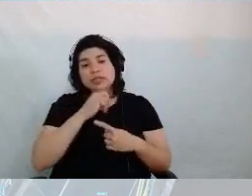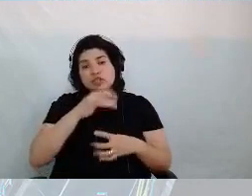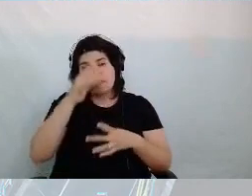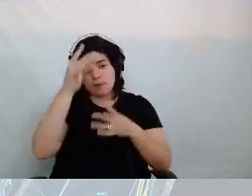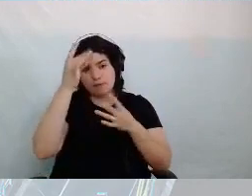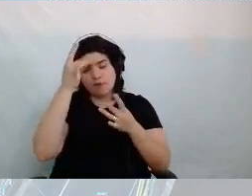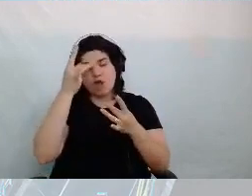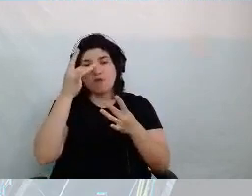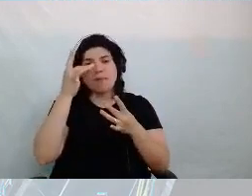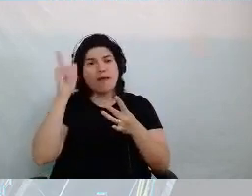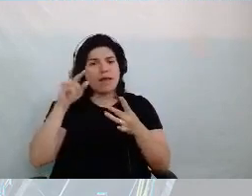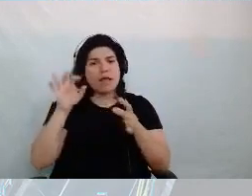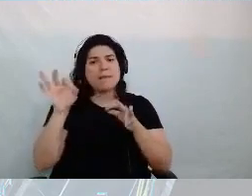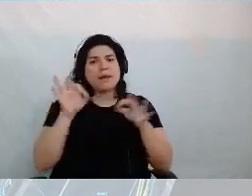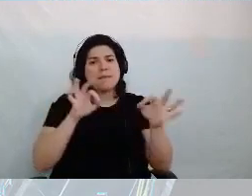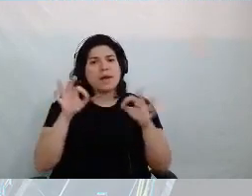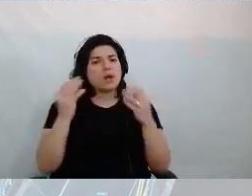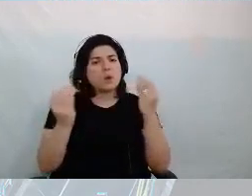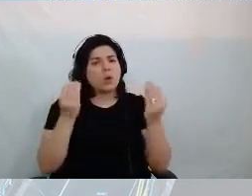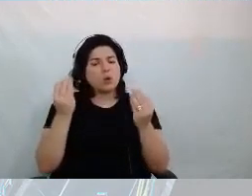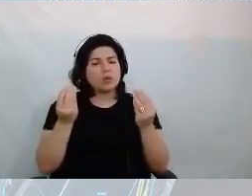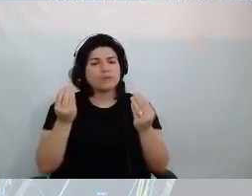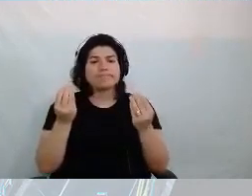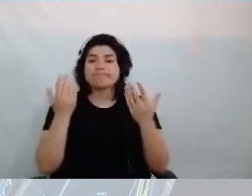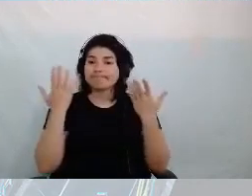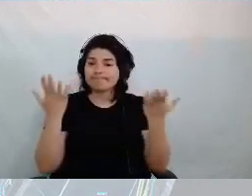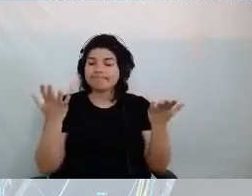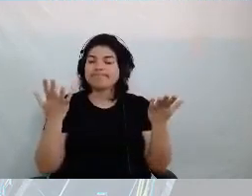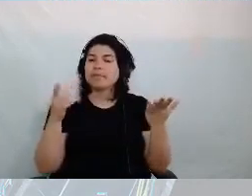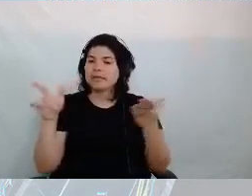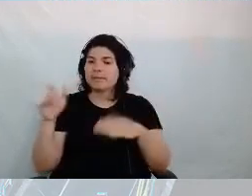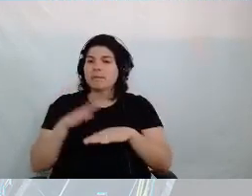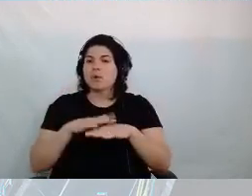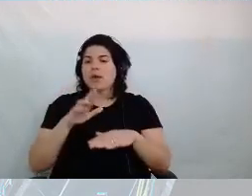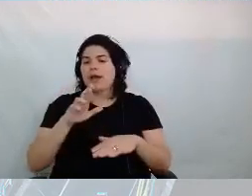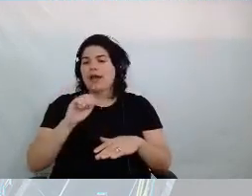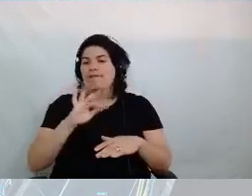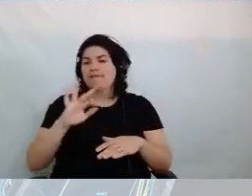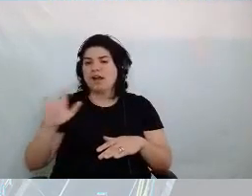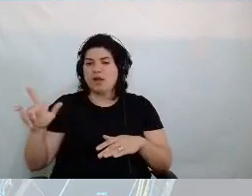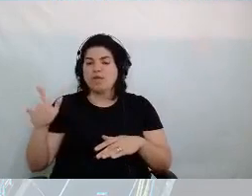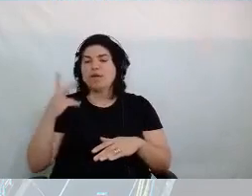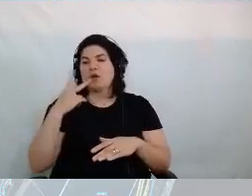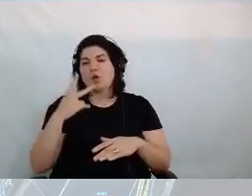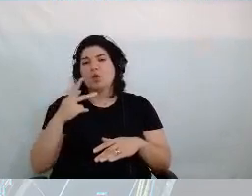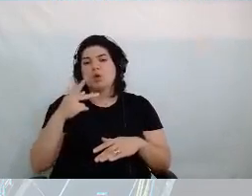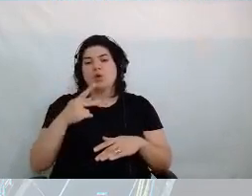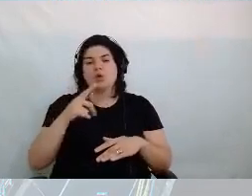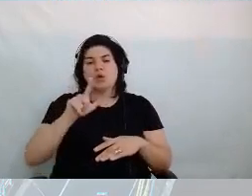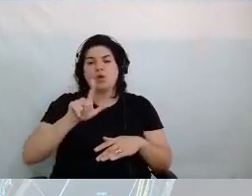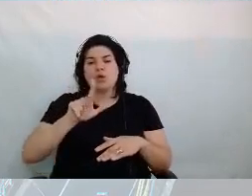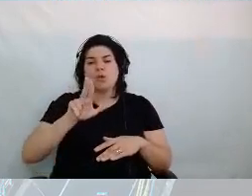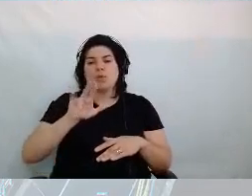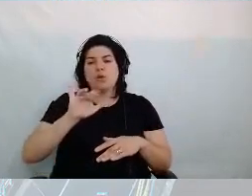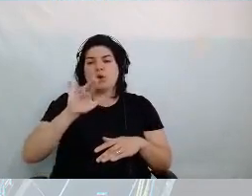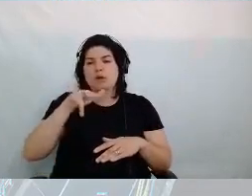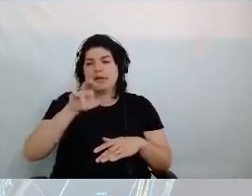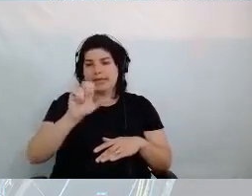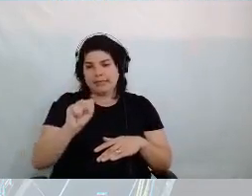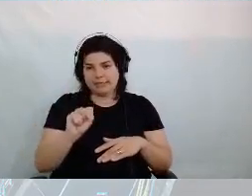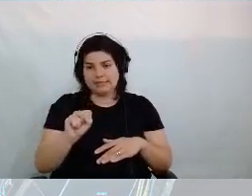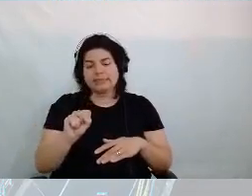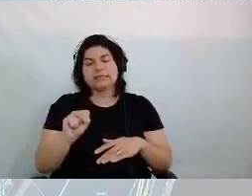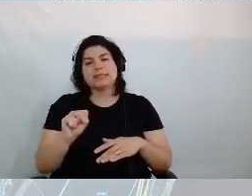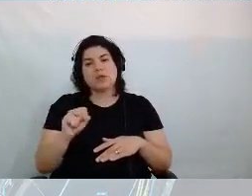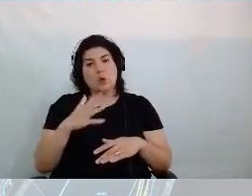estresse, e eu monto ele dessa forma? Então, aí vai no que o Rafael falou de plugins. Então, eu gosto muito desse. Vou